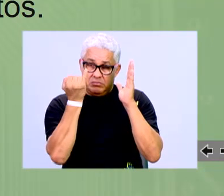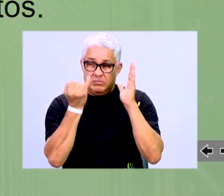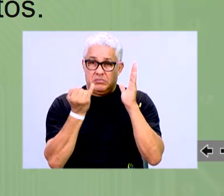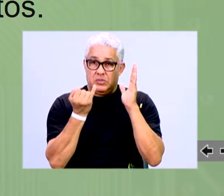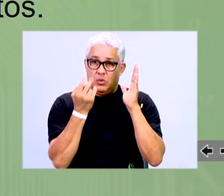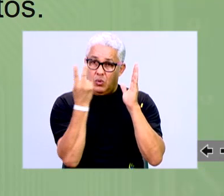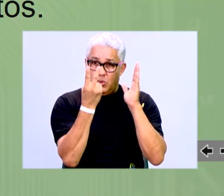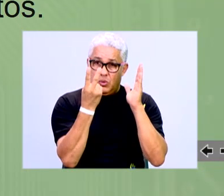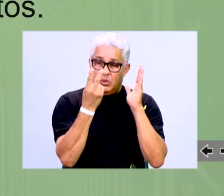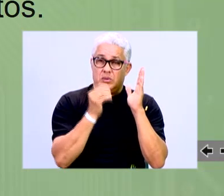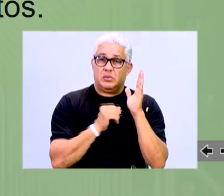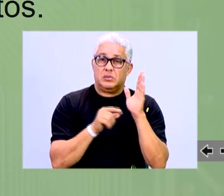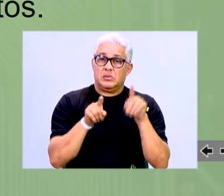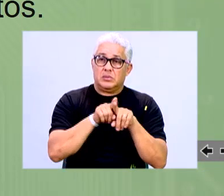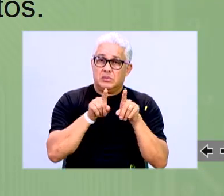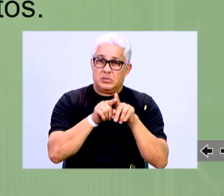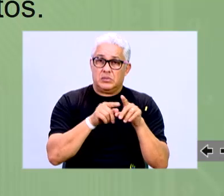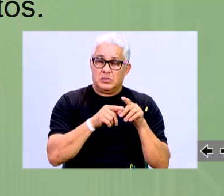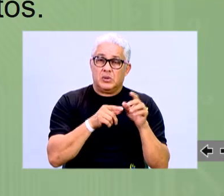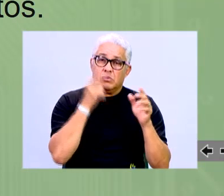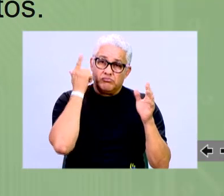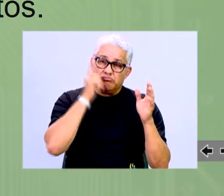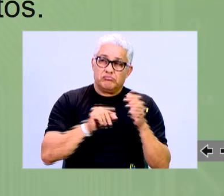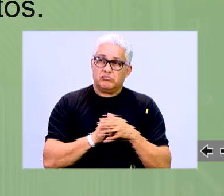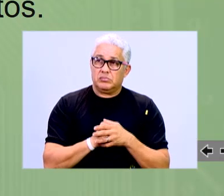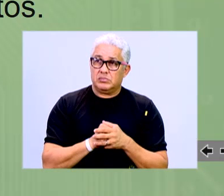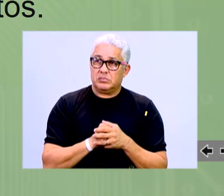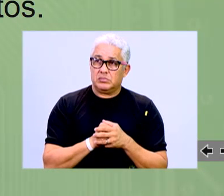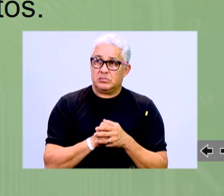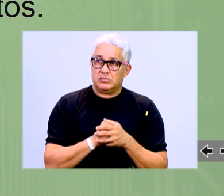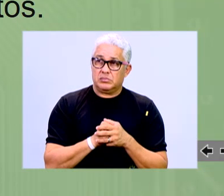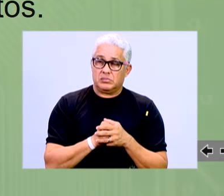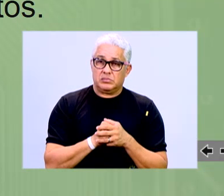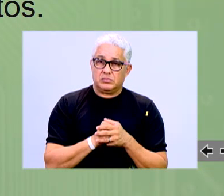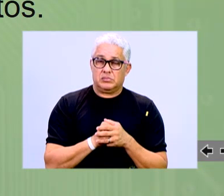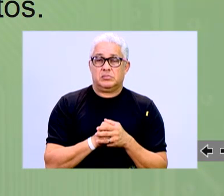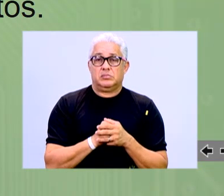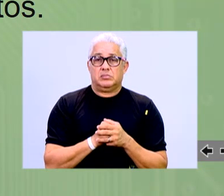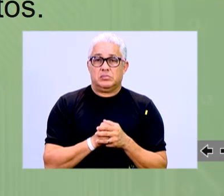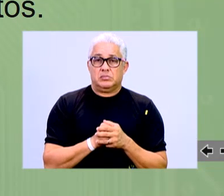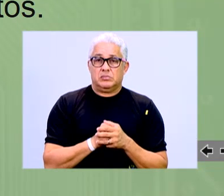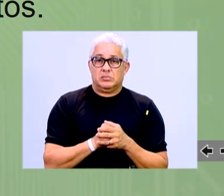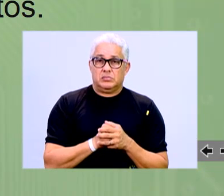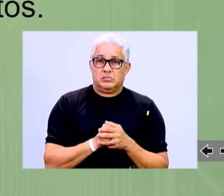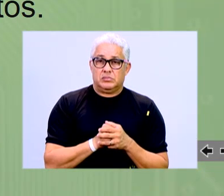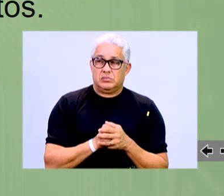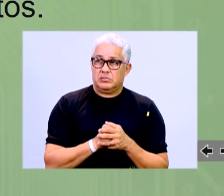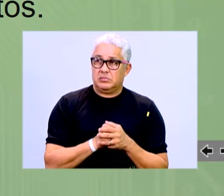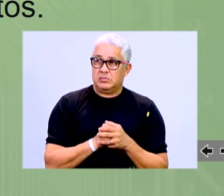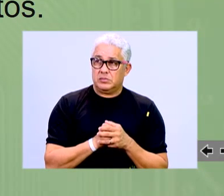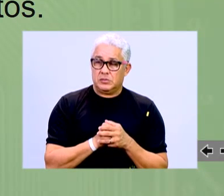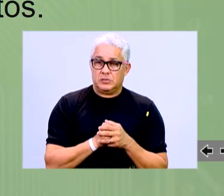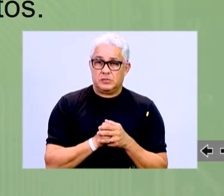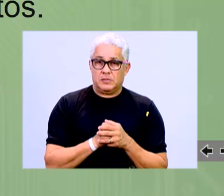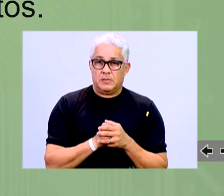ambos, alcançável, ou seja, realizável a um custo definido por uma ou mais